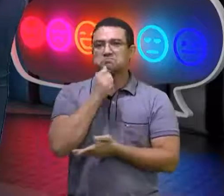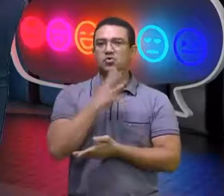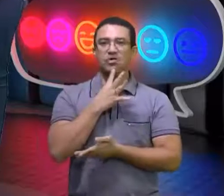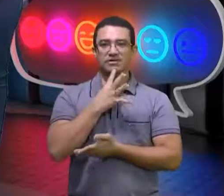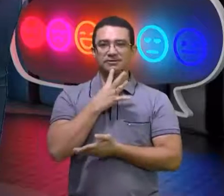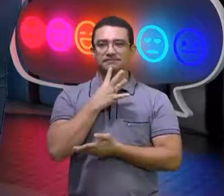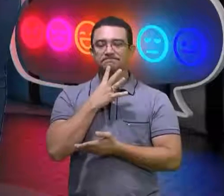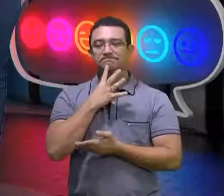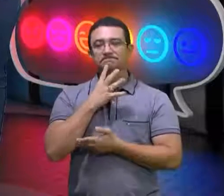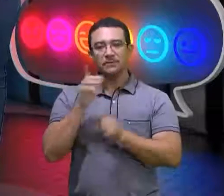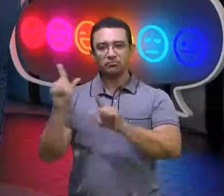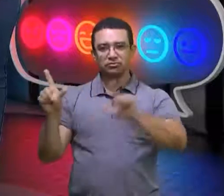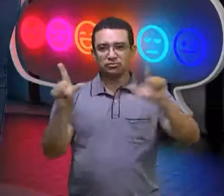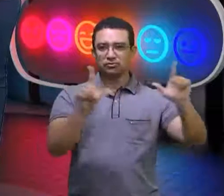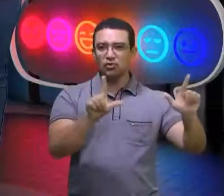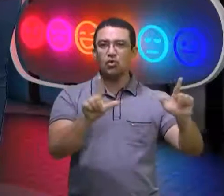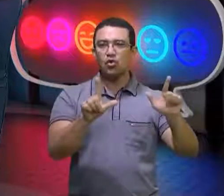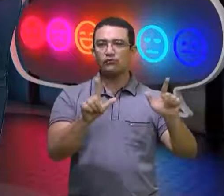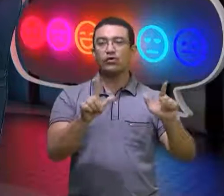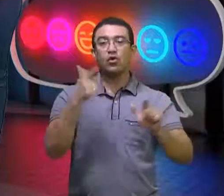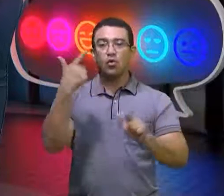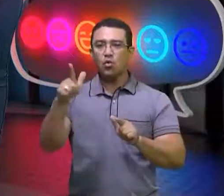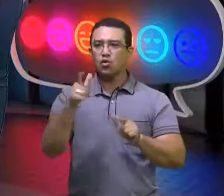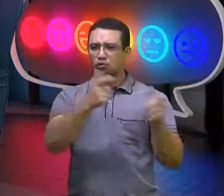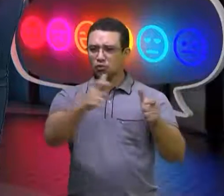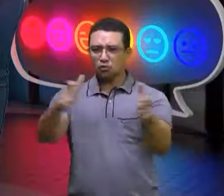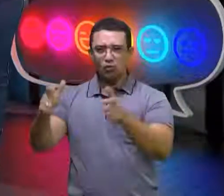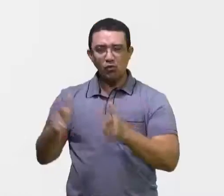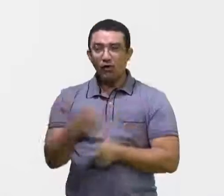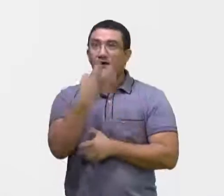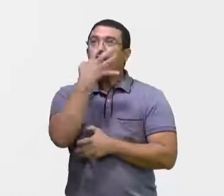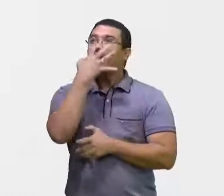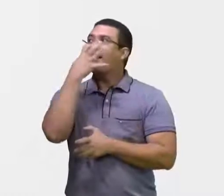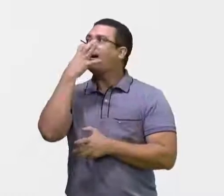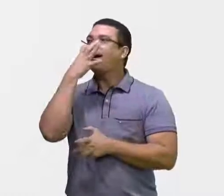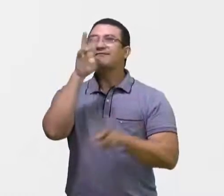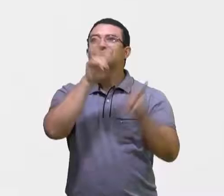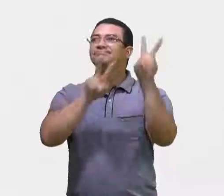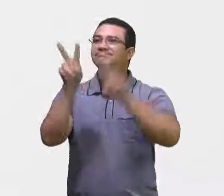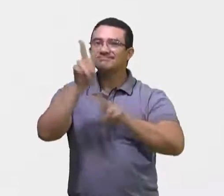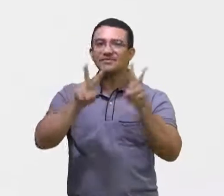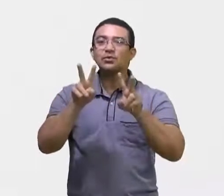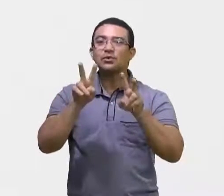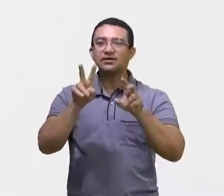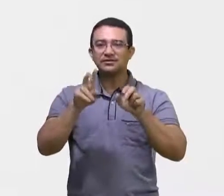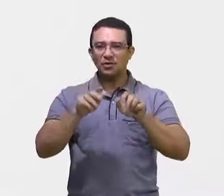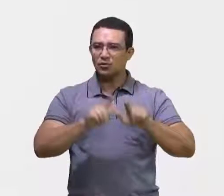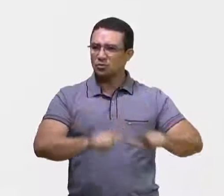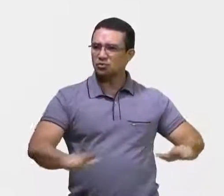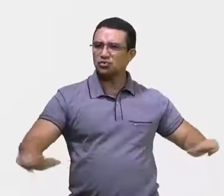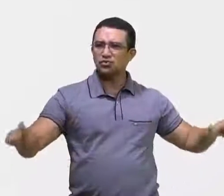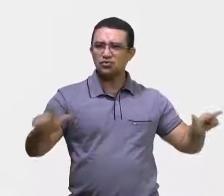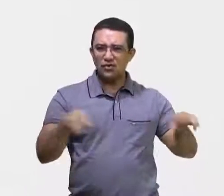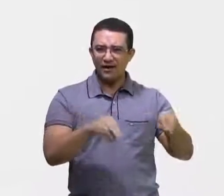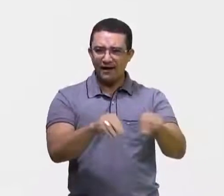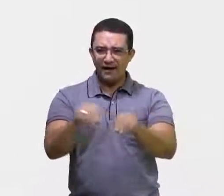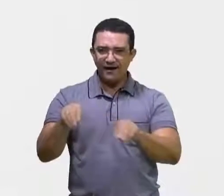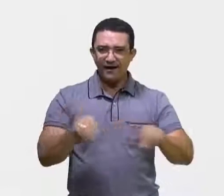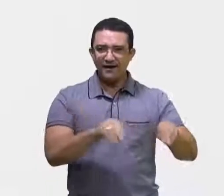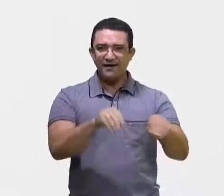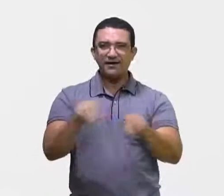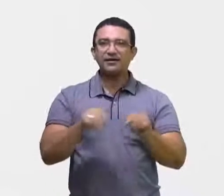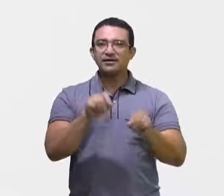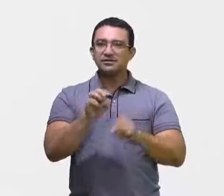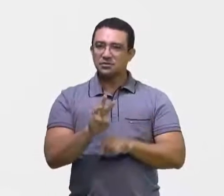vamos avançando aí com mais um local impressionante. Eu trago para vocês aí o deserto de Wave, no